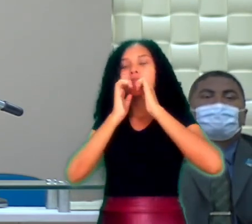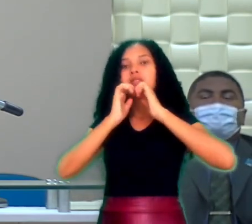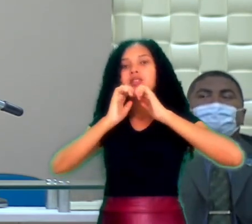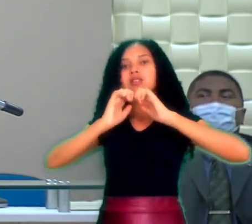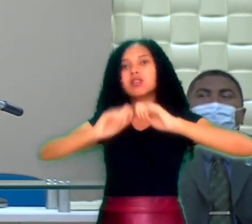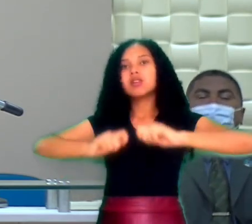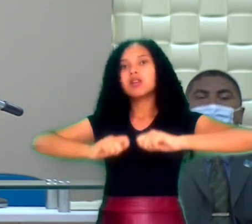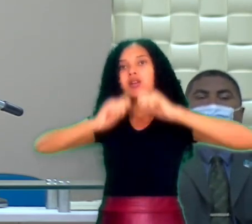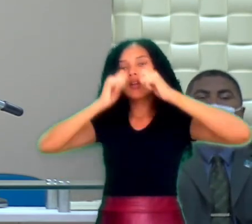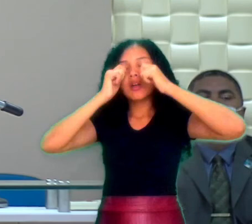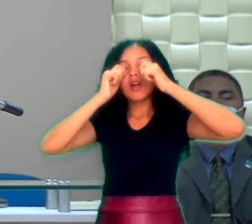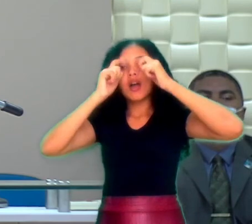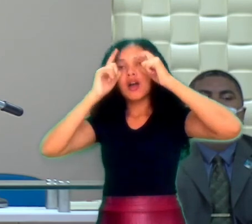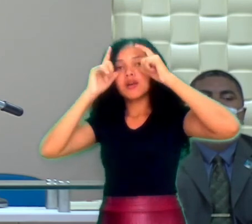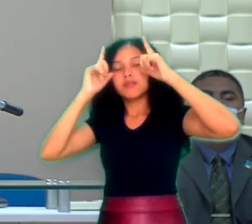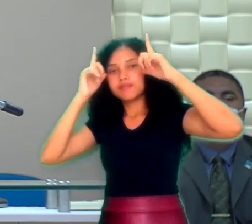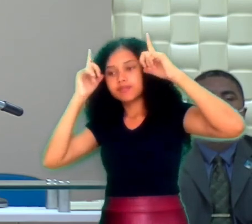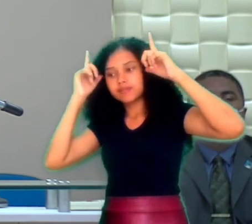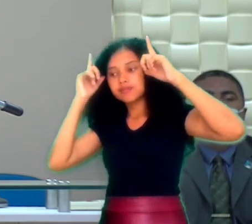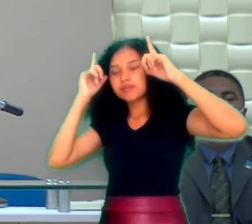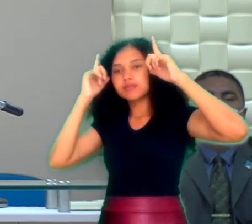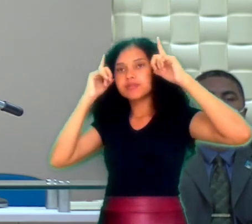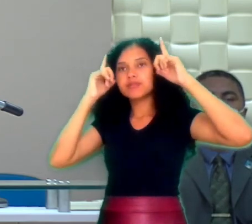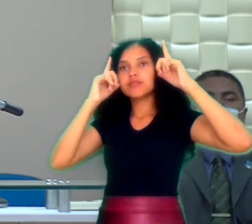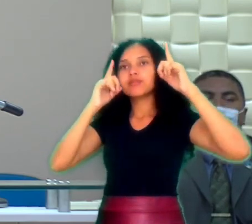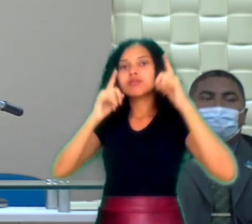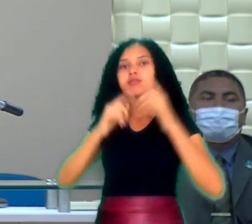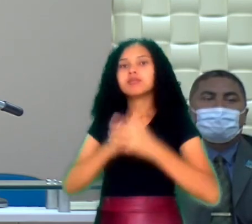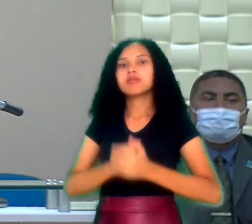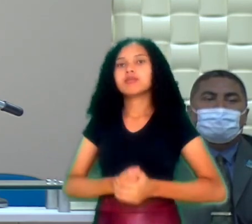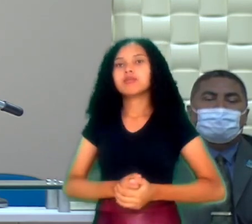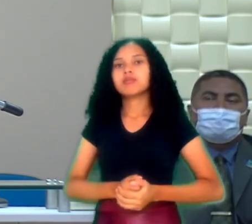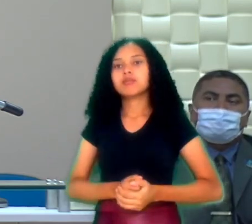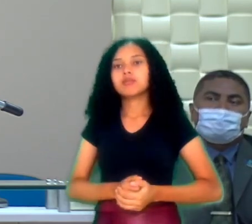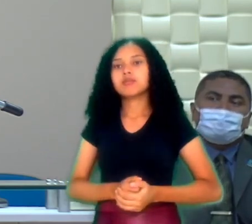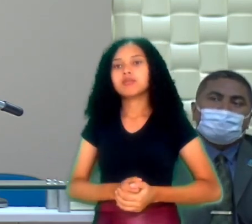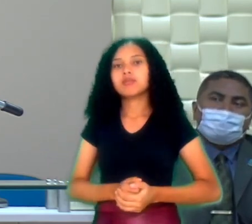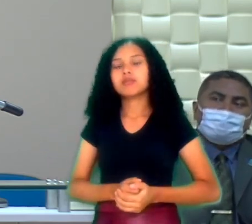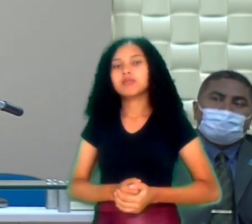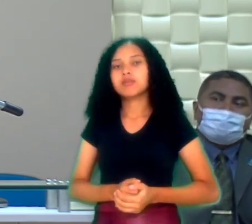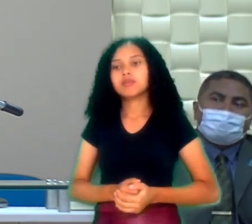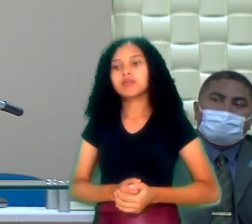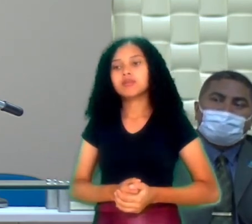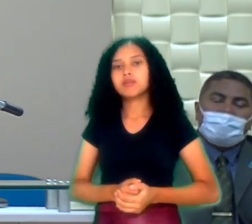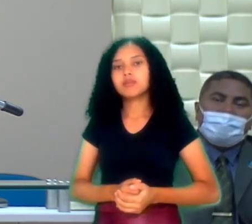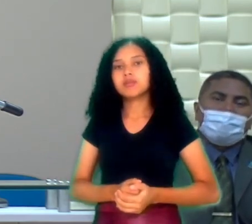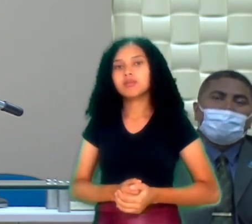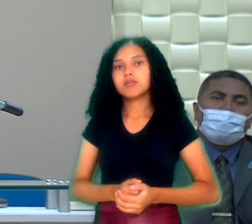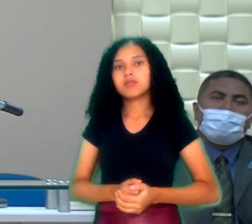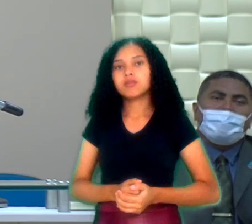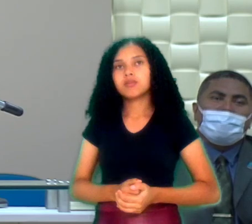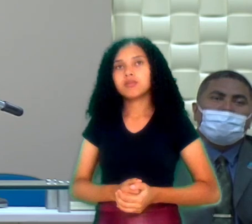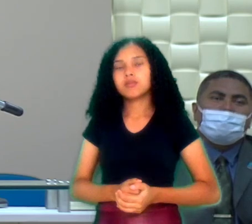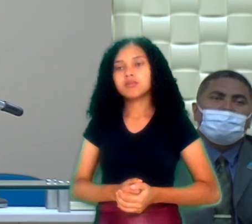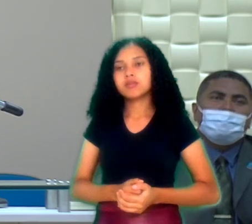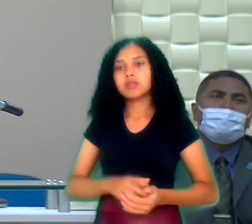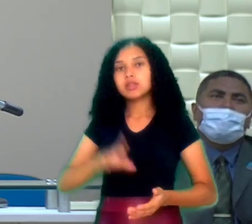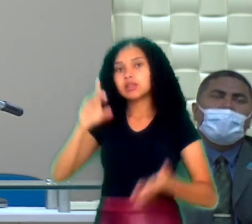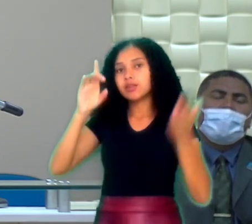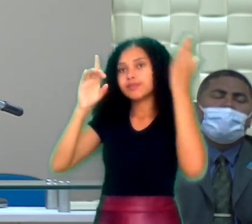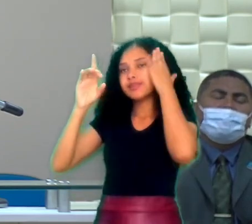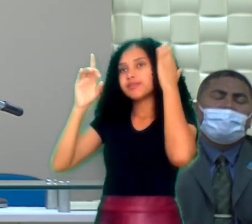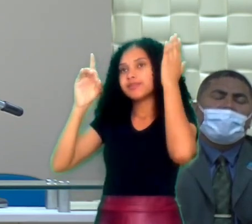aquilo. Dormiu, e aí o Senhor feriu a planta morreu, ele zangou de novo. Disse: mas